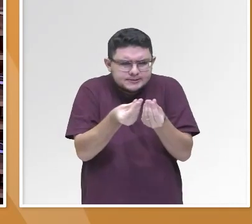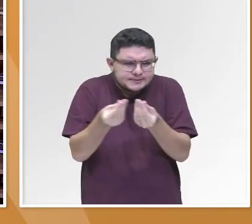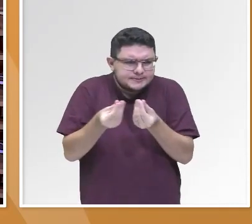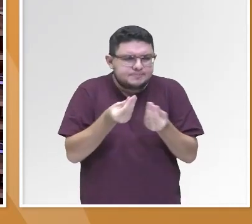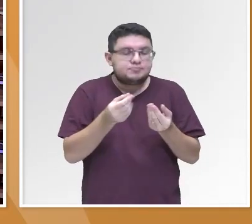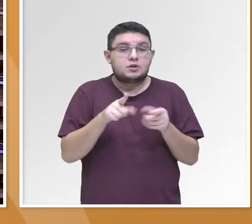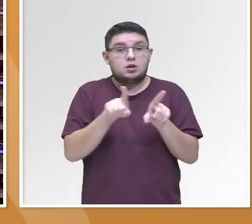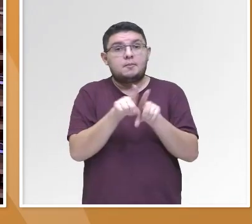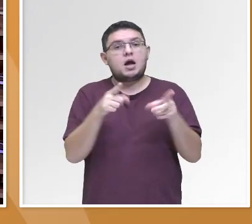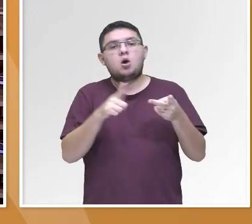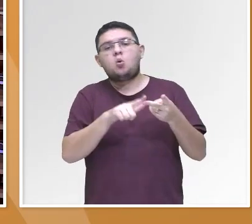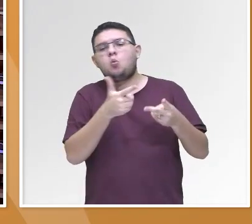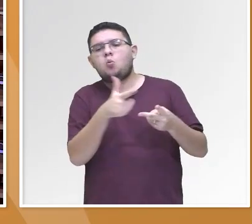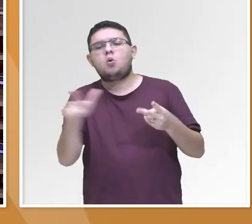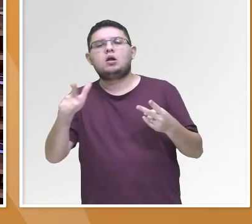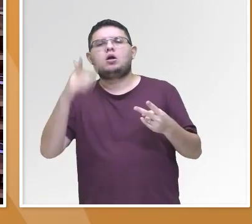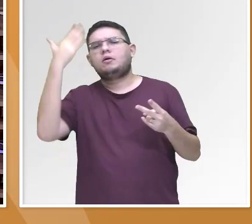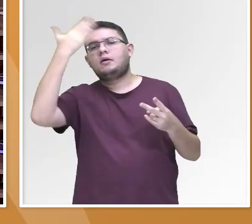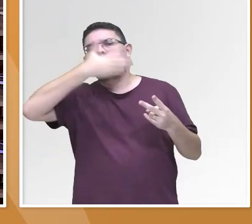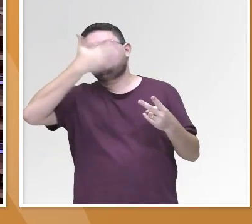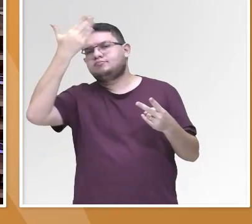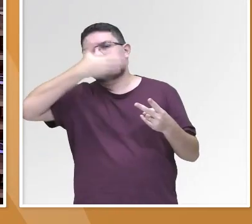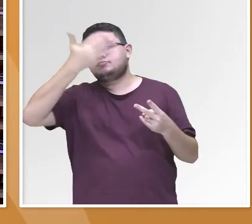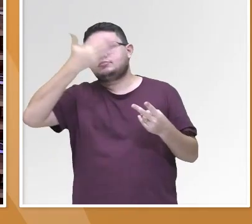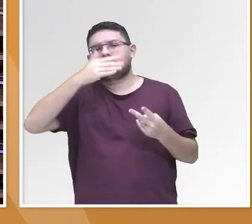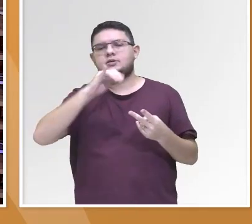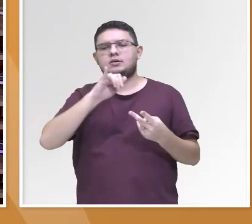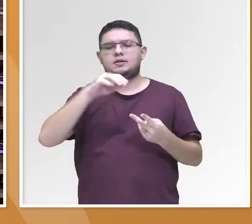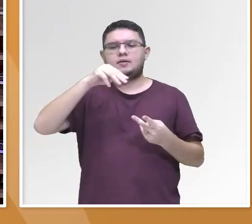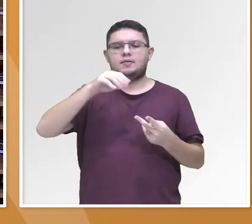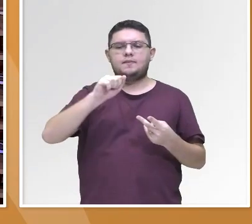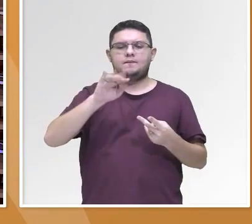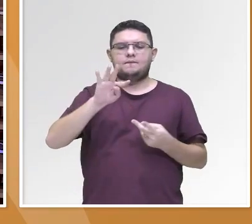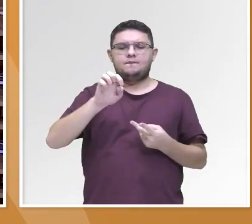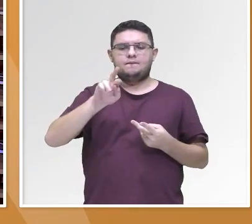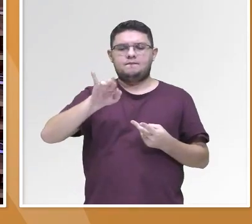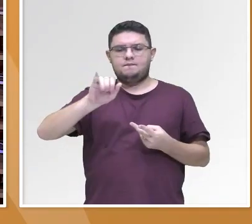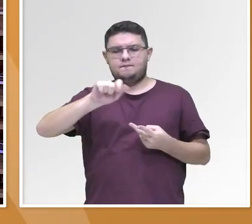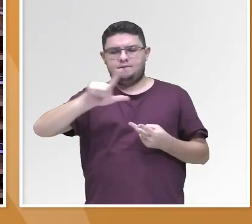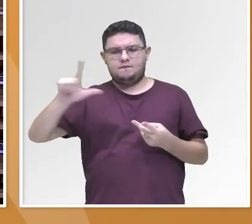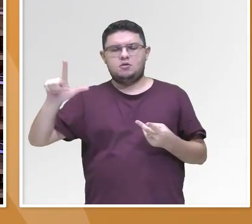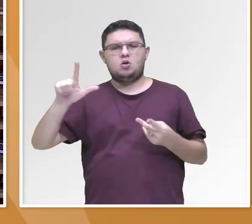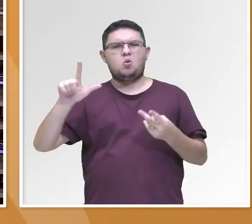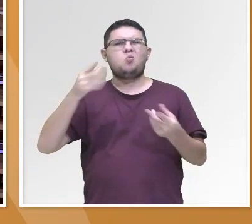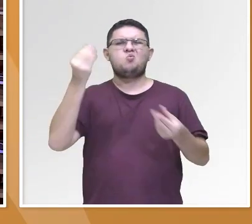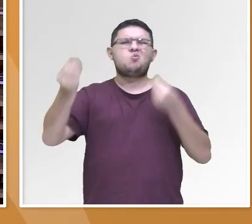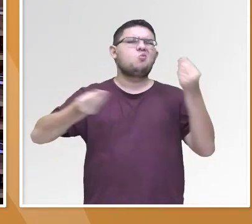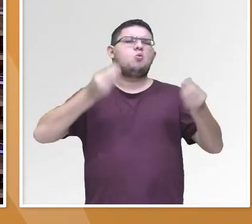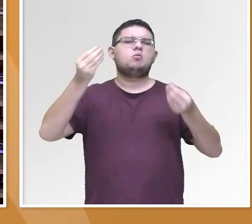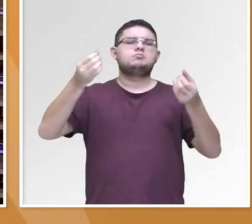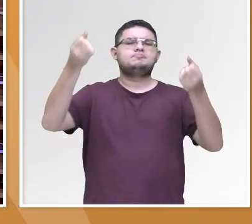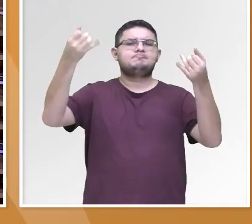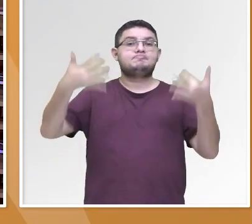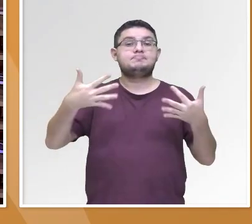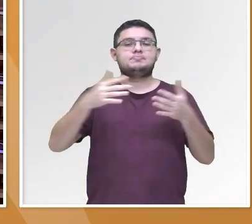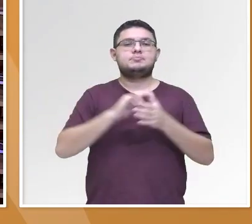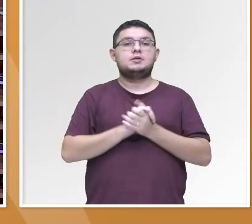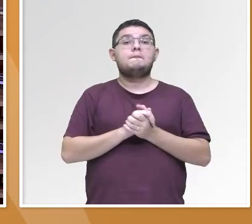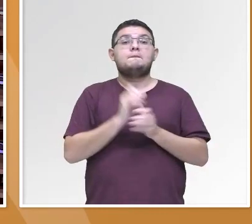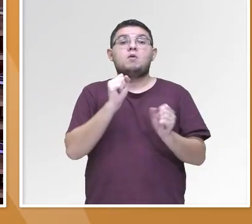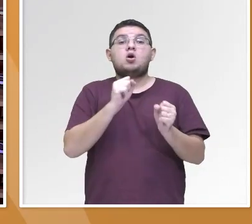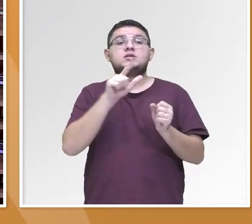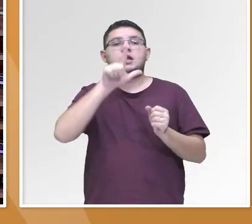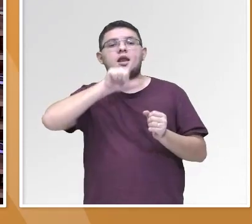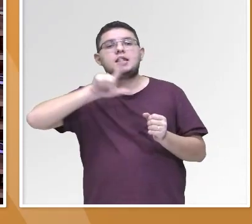cultura imaterial. Como, professor? O que é a cultura imaterial de um povo? Pode ser produção literária,